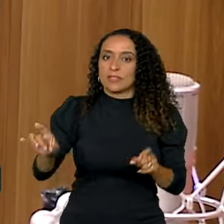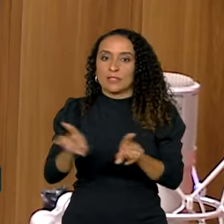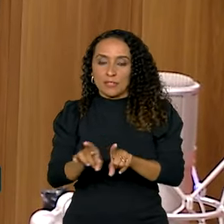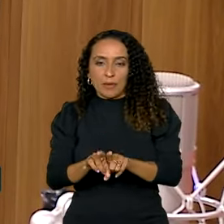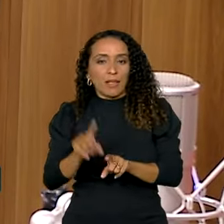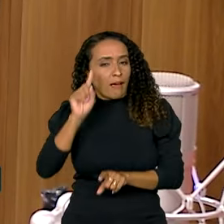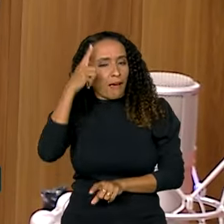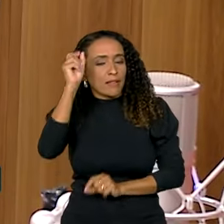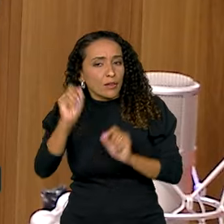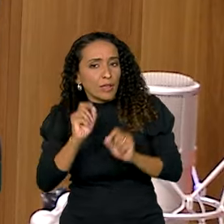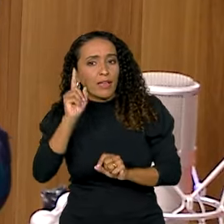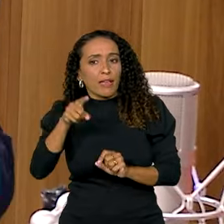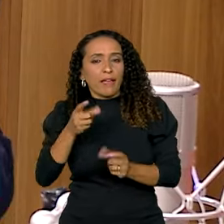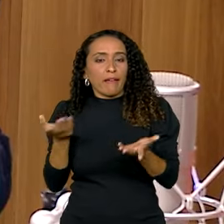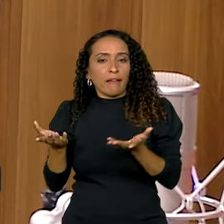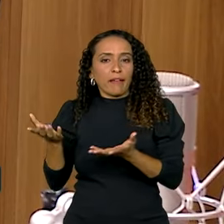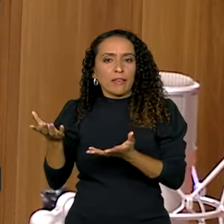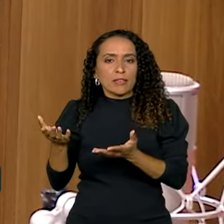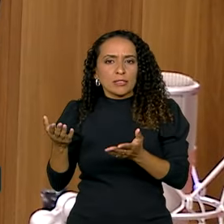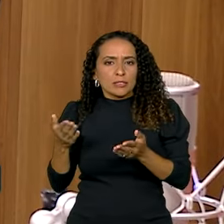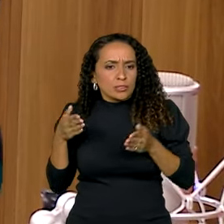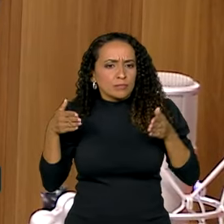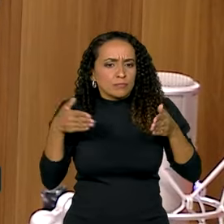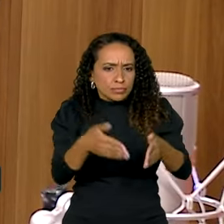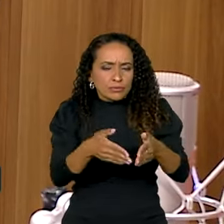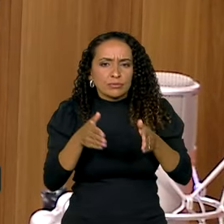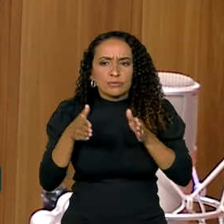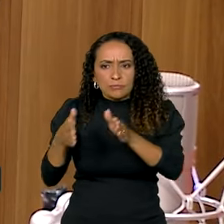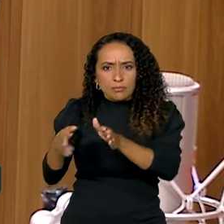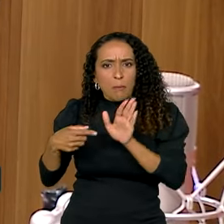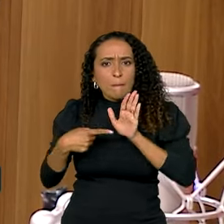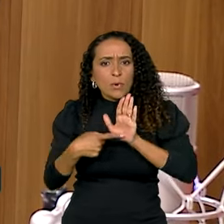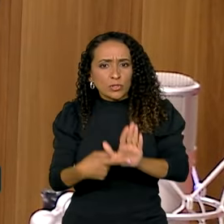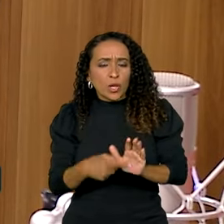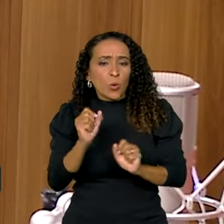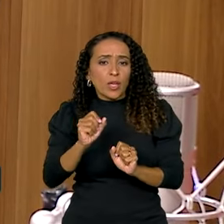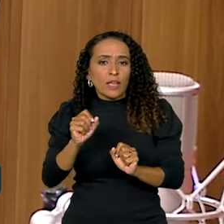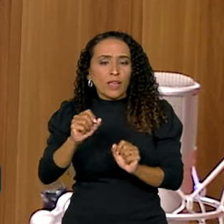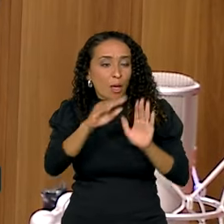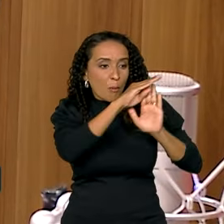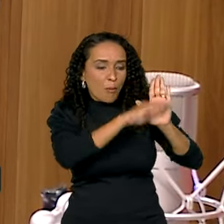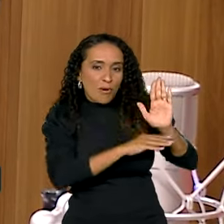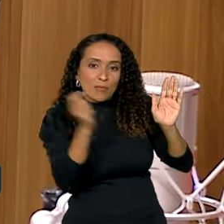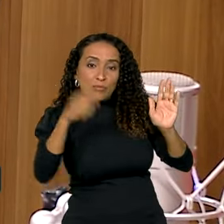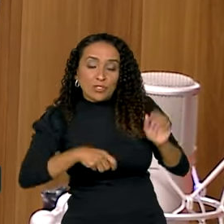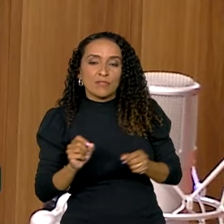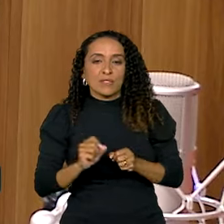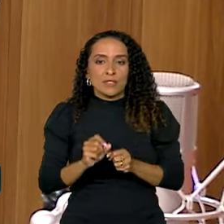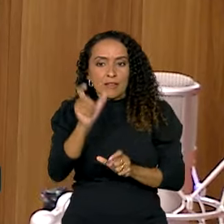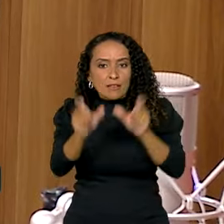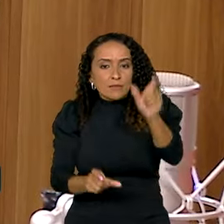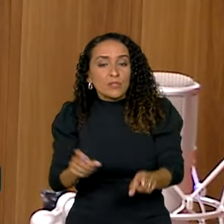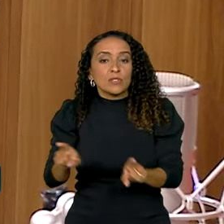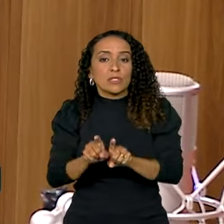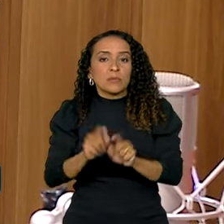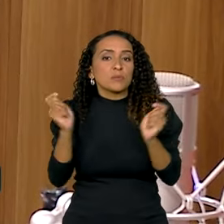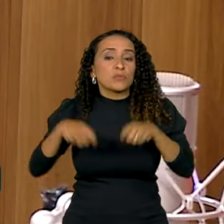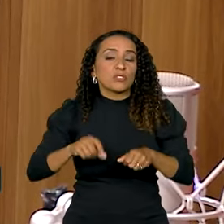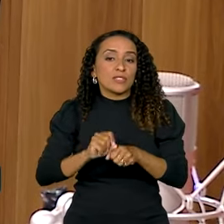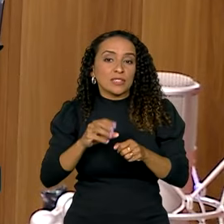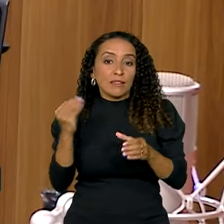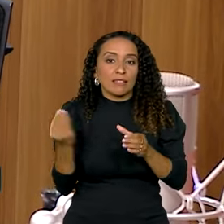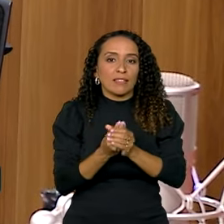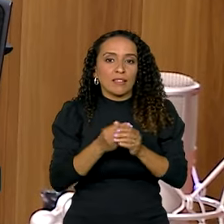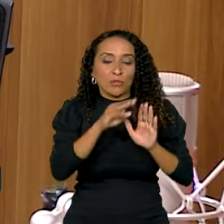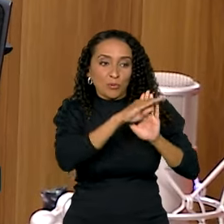A ideia é atingir e mostrar o que o programa espacial pode fazer e o que as pessoas podem fazer dentro do programa